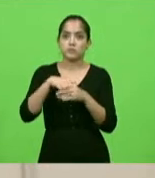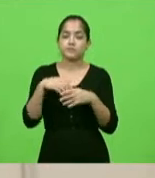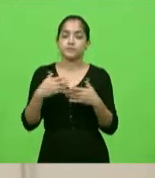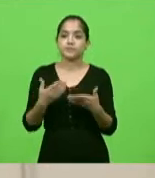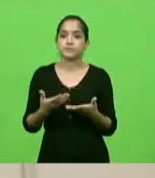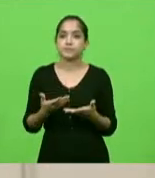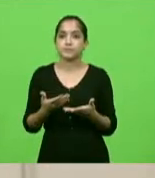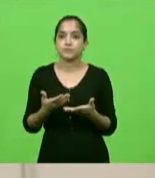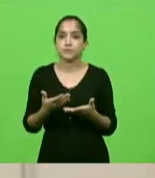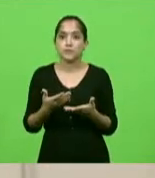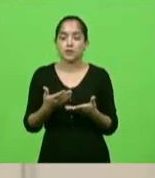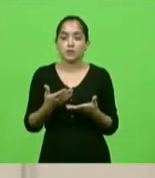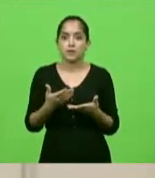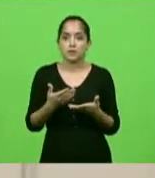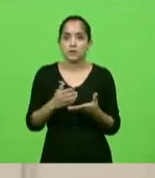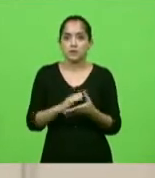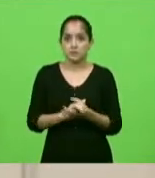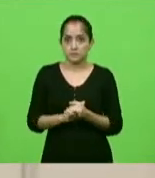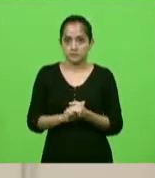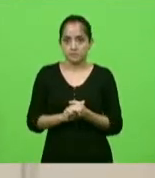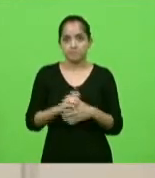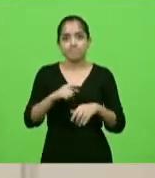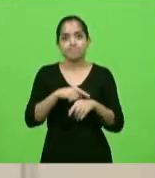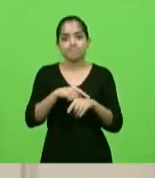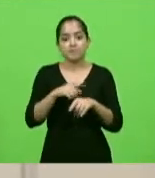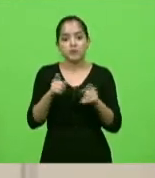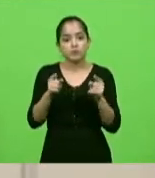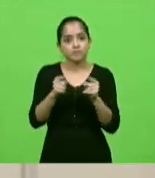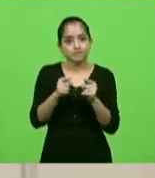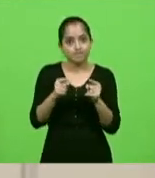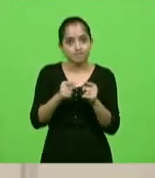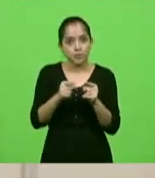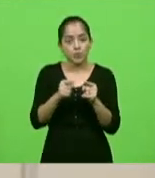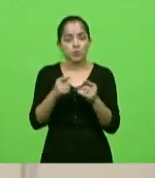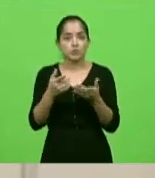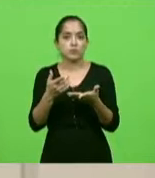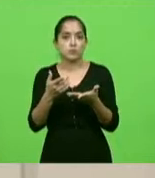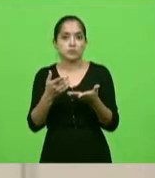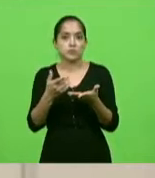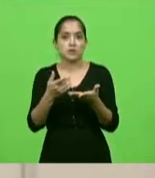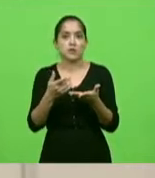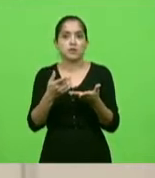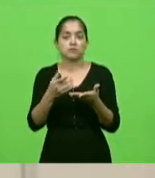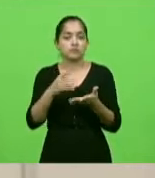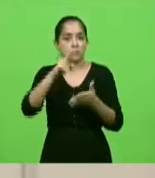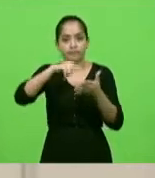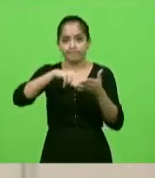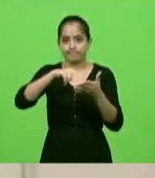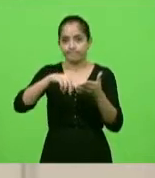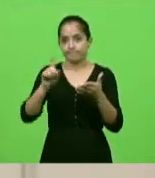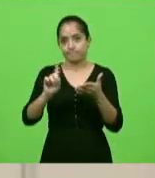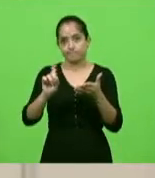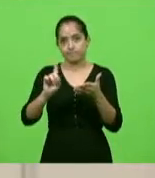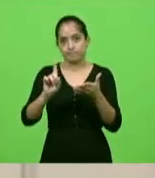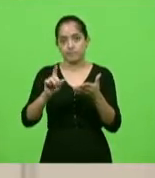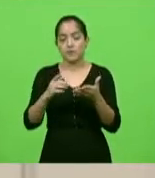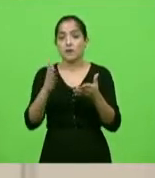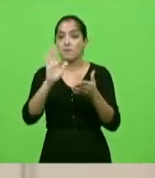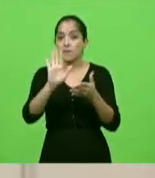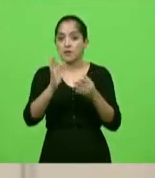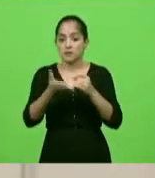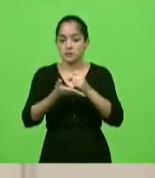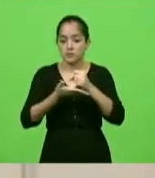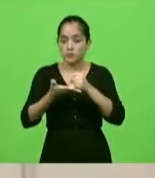por reverência à brevidade, deixarei de proceder à leitura. Com